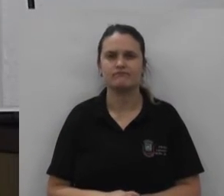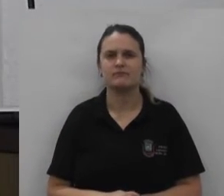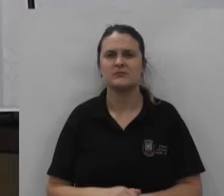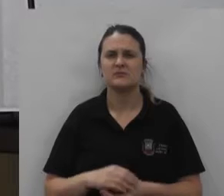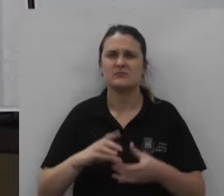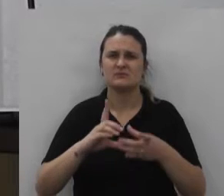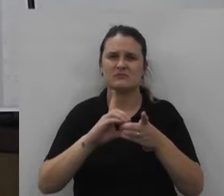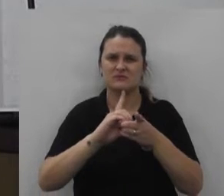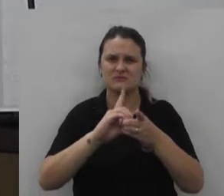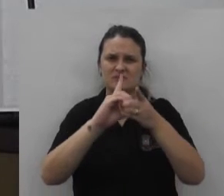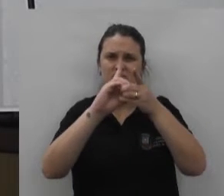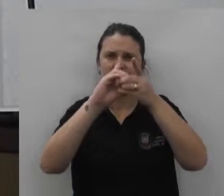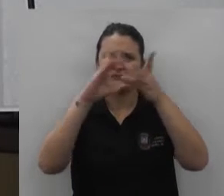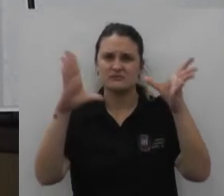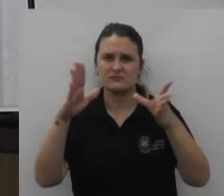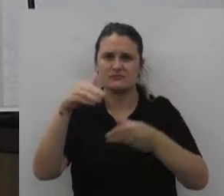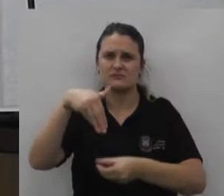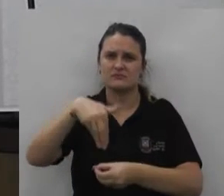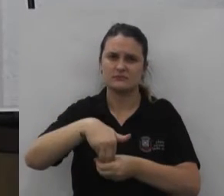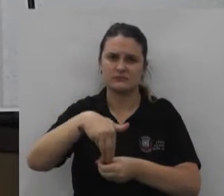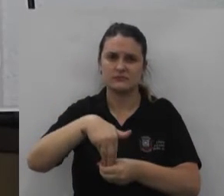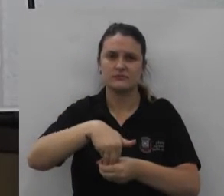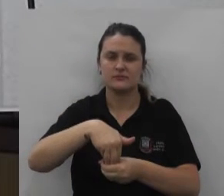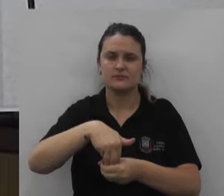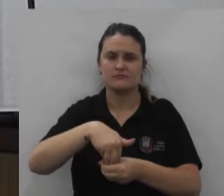processo democrático eleitoral